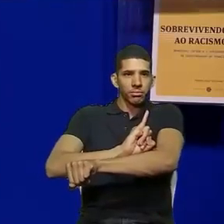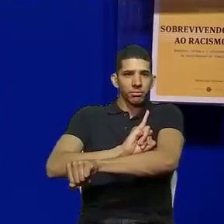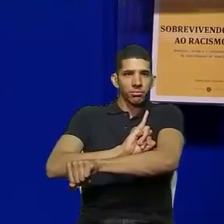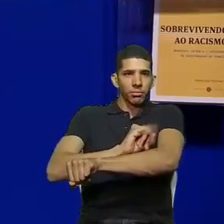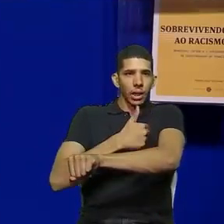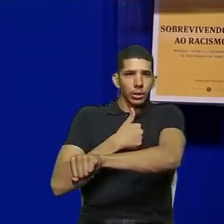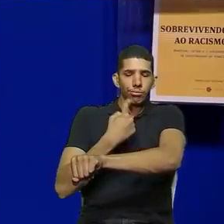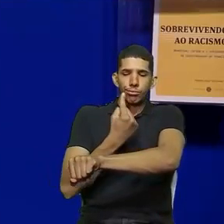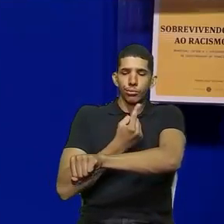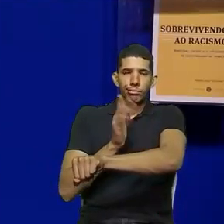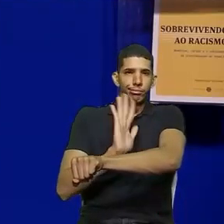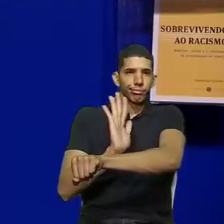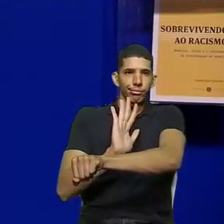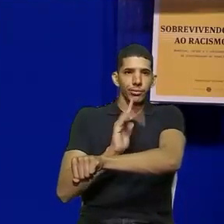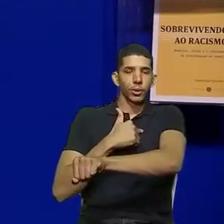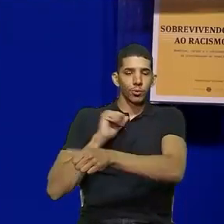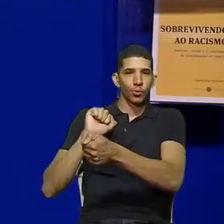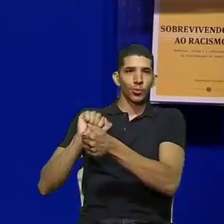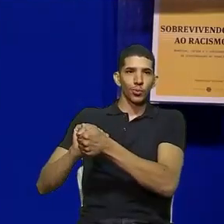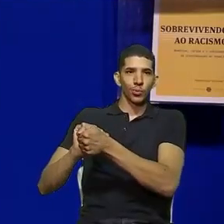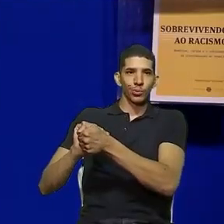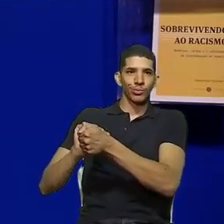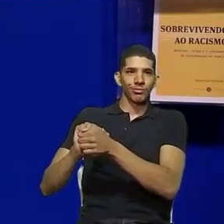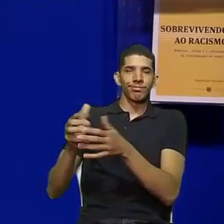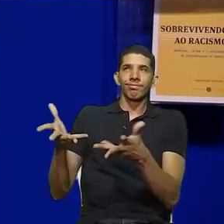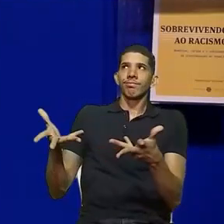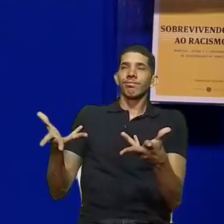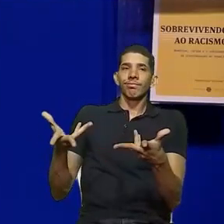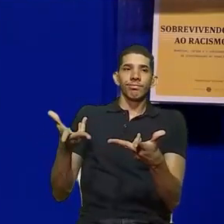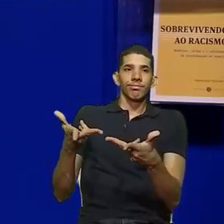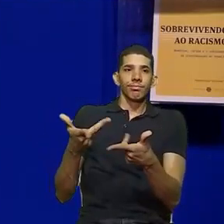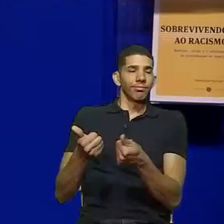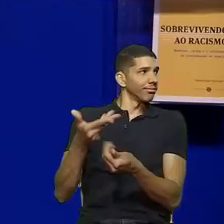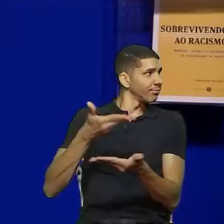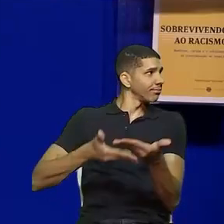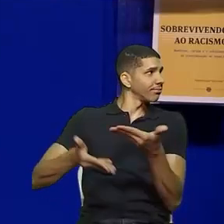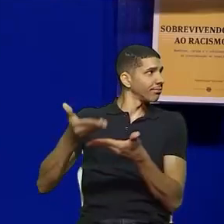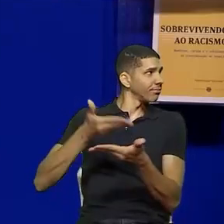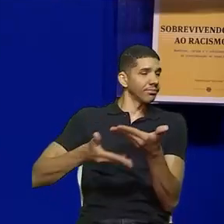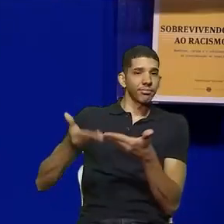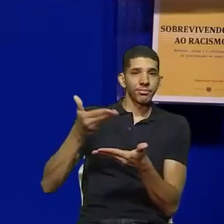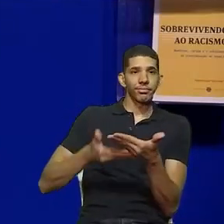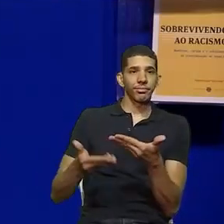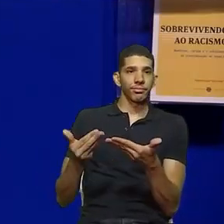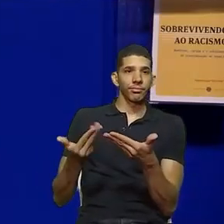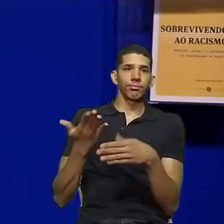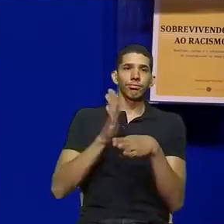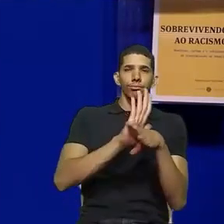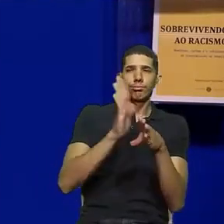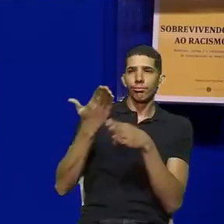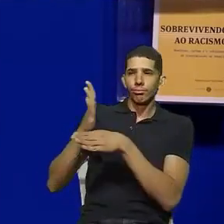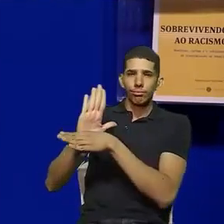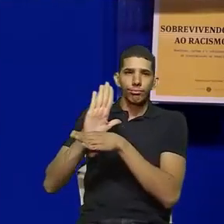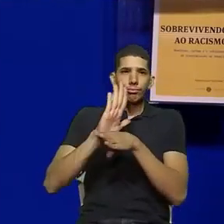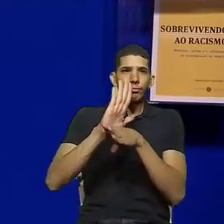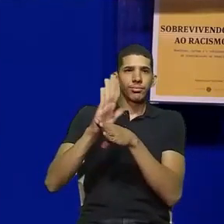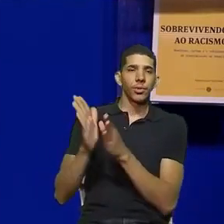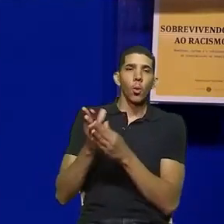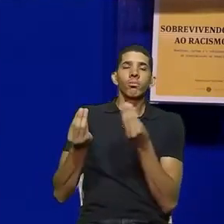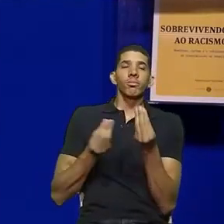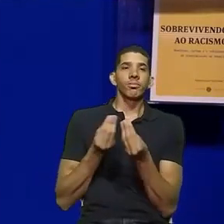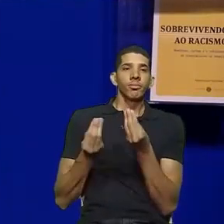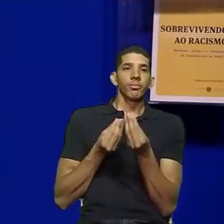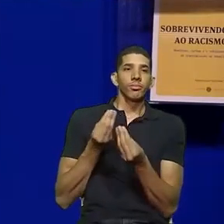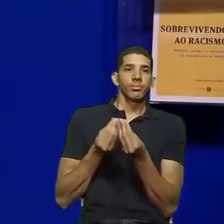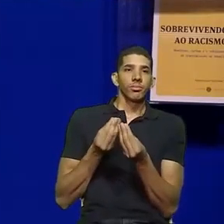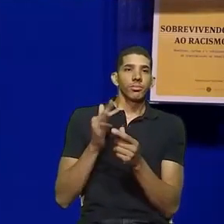em boas companhias. Uma vereda leva a outra, as encruzilhadas nos levam para outros caminhos, para o destino que se destina,